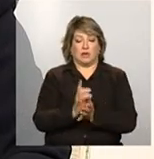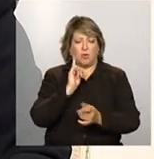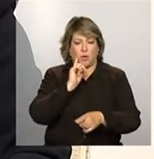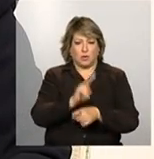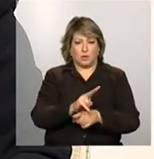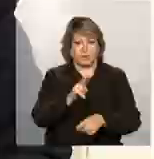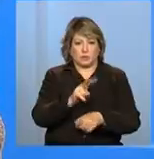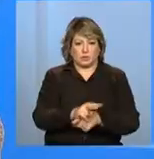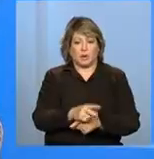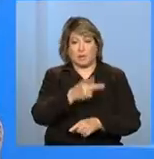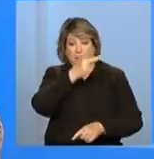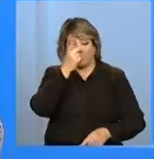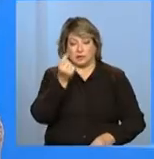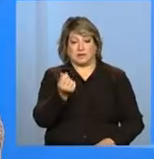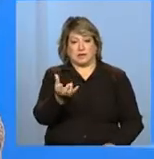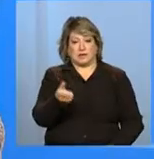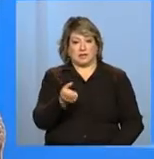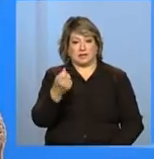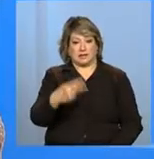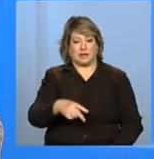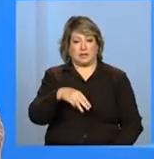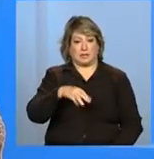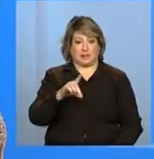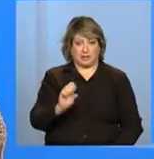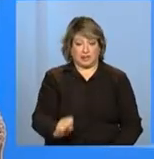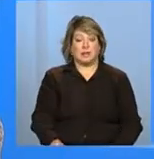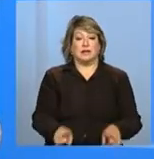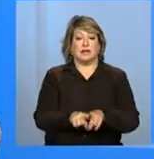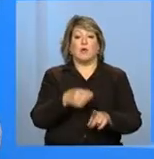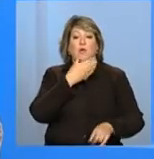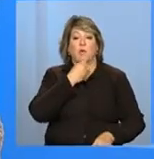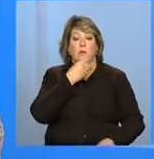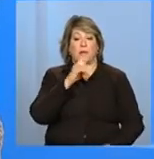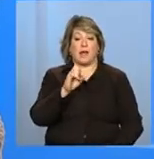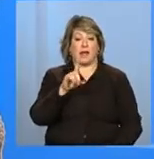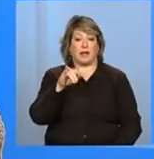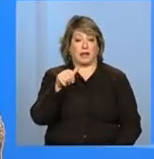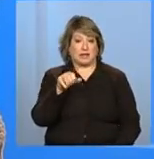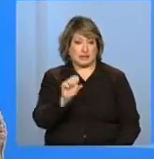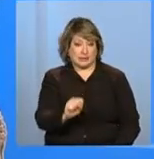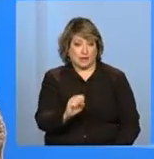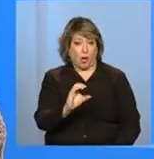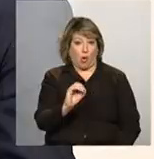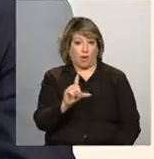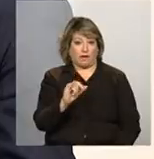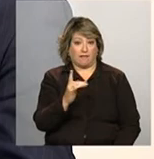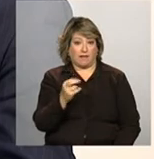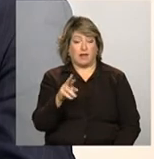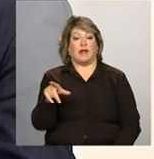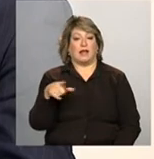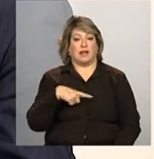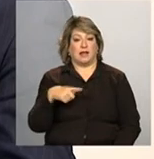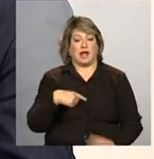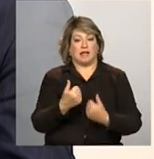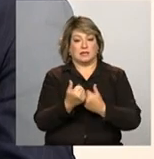acompanhamento dos beneficiários do MDS, e Elias Vieira de Oliveira, assessor de gabinete